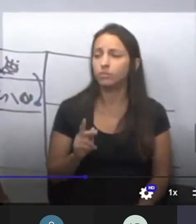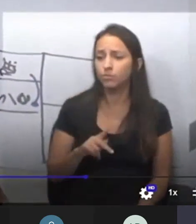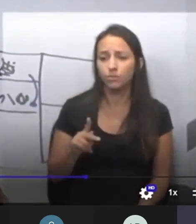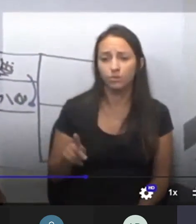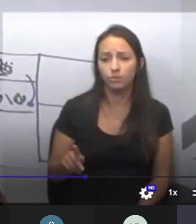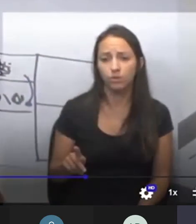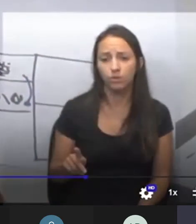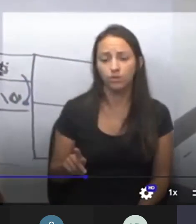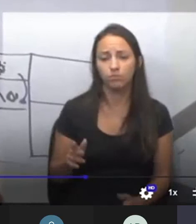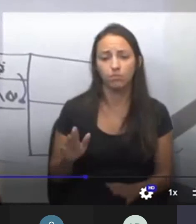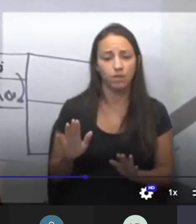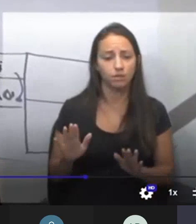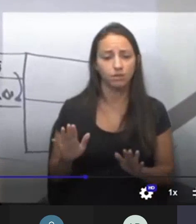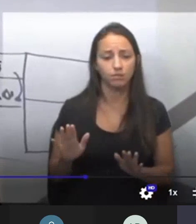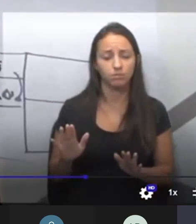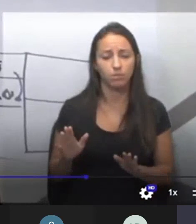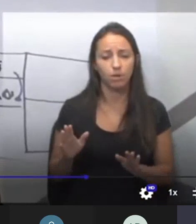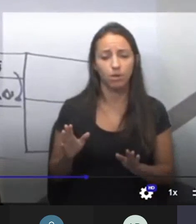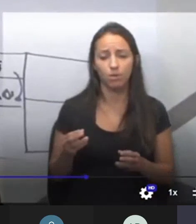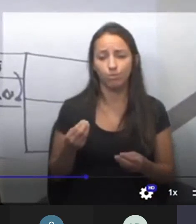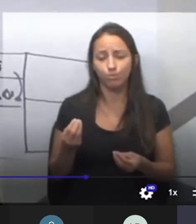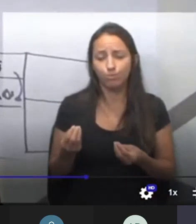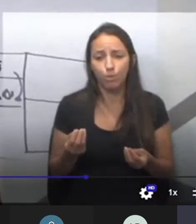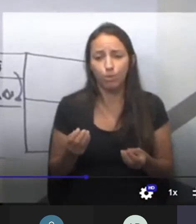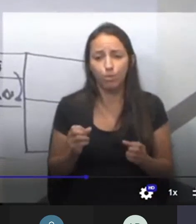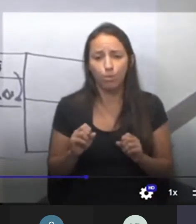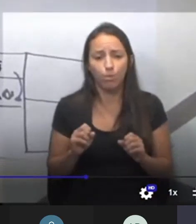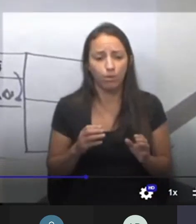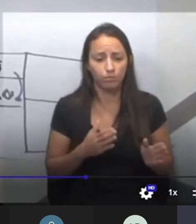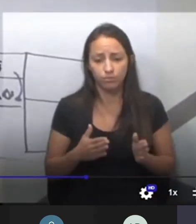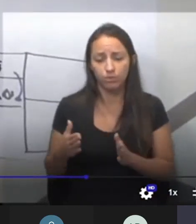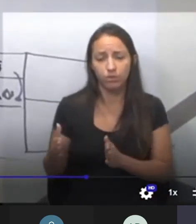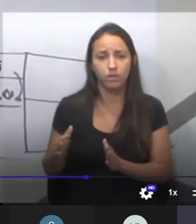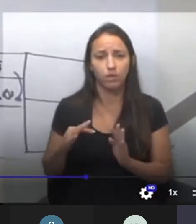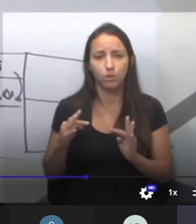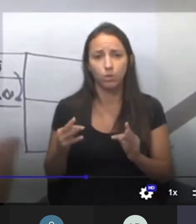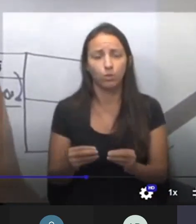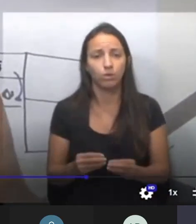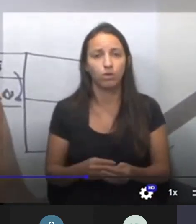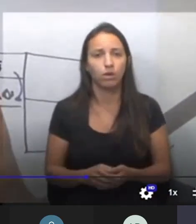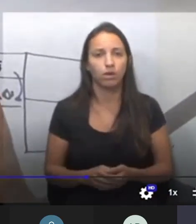Professora, mas como é que eu posso organizar tudo isso?